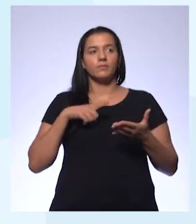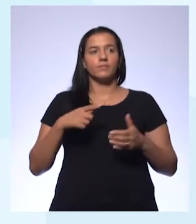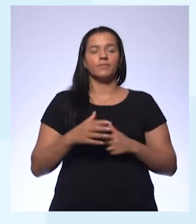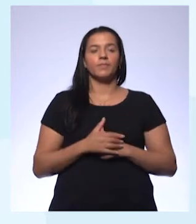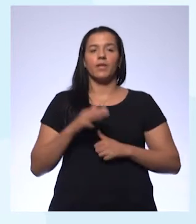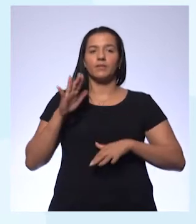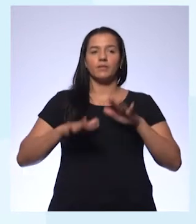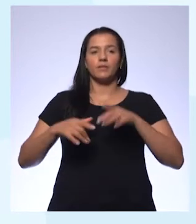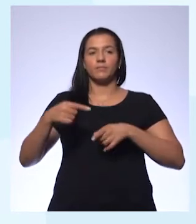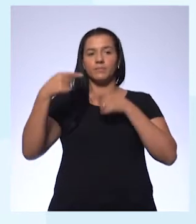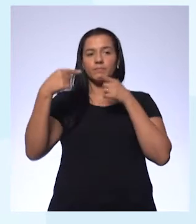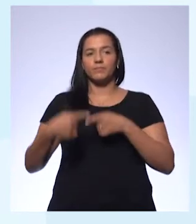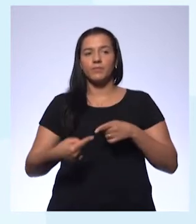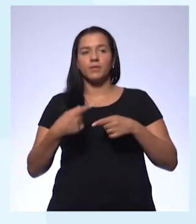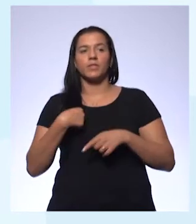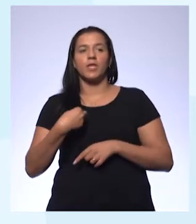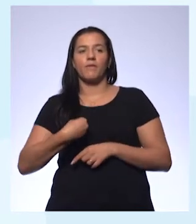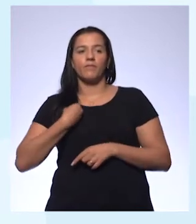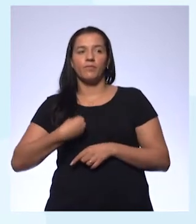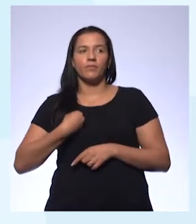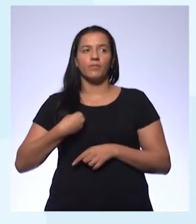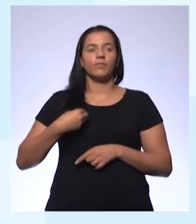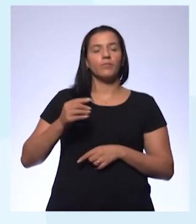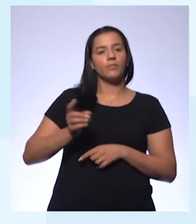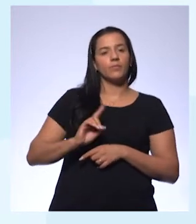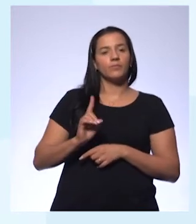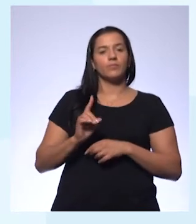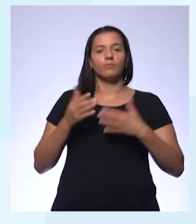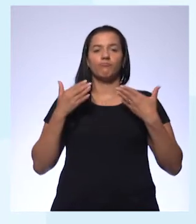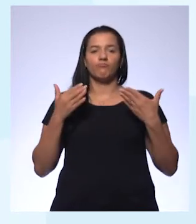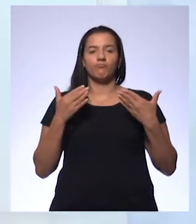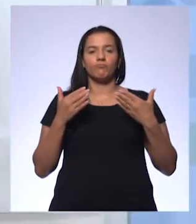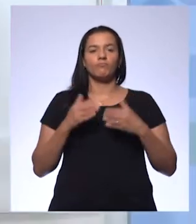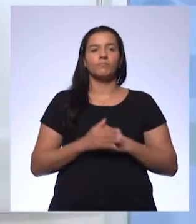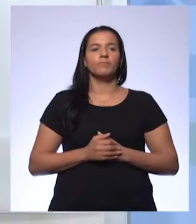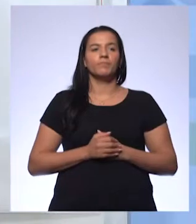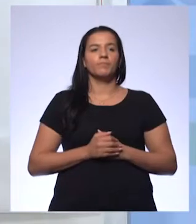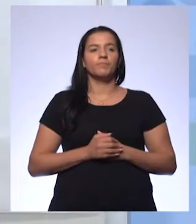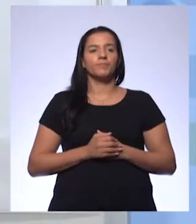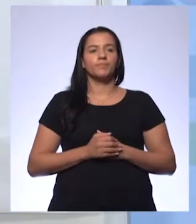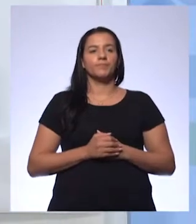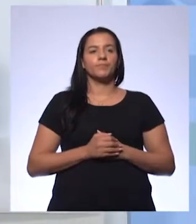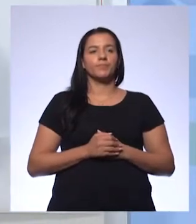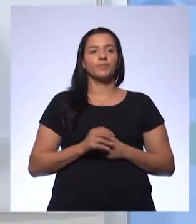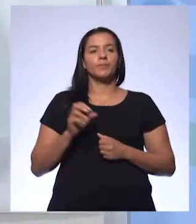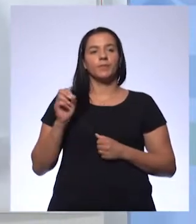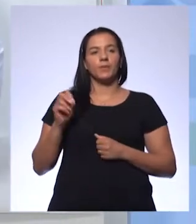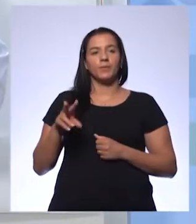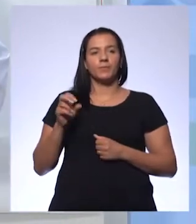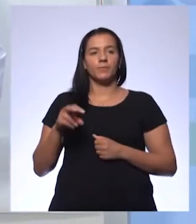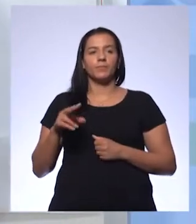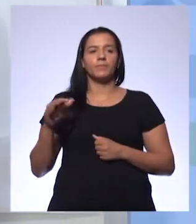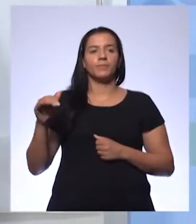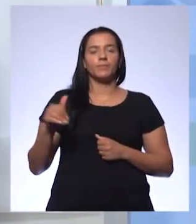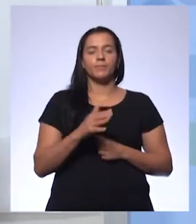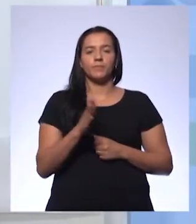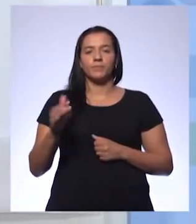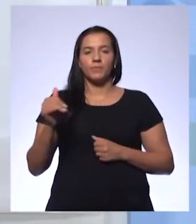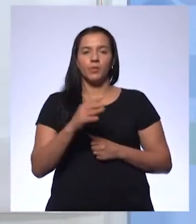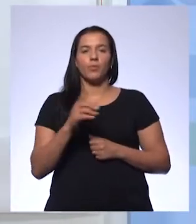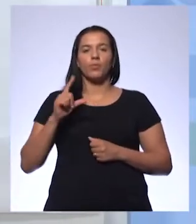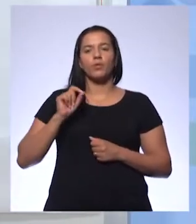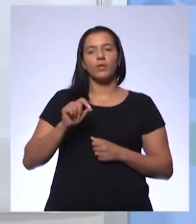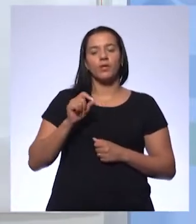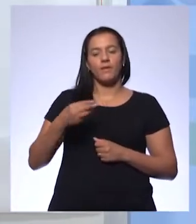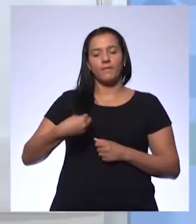debate se ele é vivo ou não, conforme o colega colocou muito bem aí no chat. Tá bom? Então o vírus está no limiar ali entre o que é